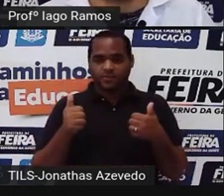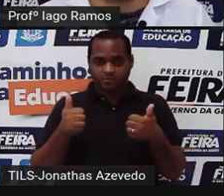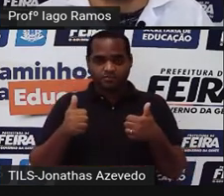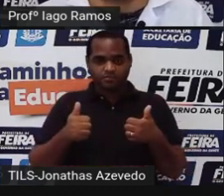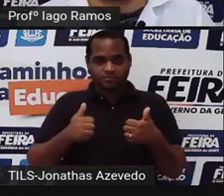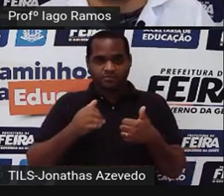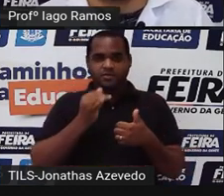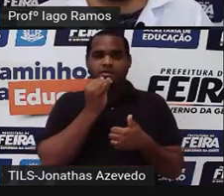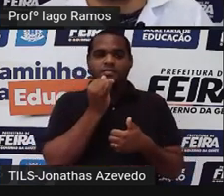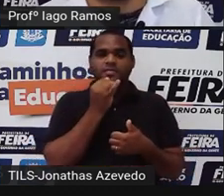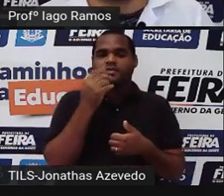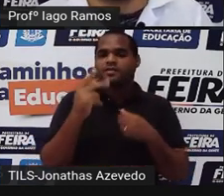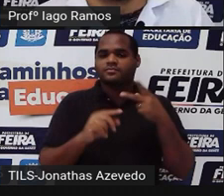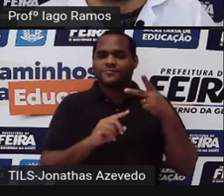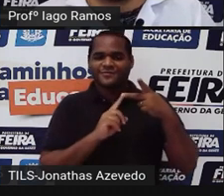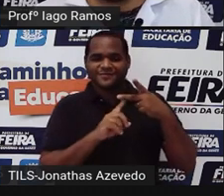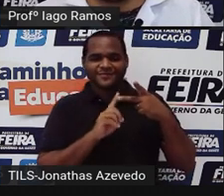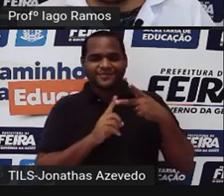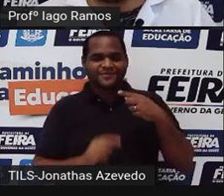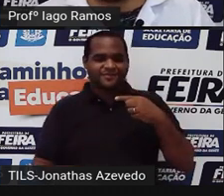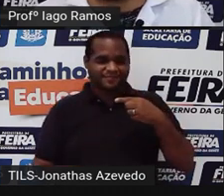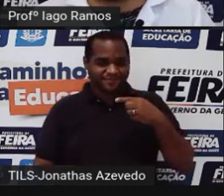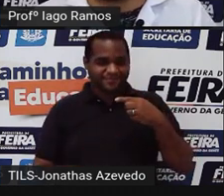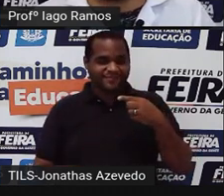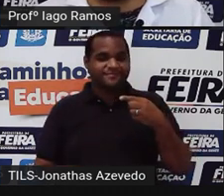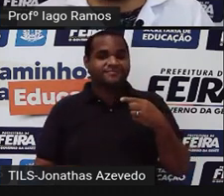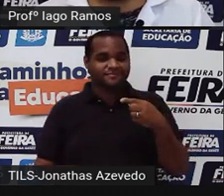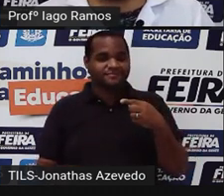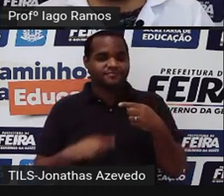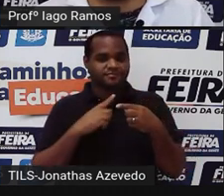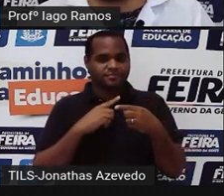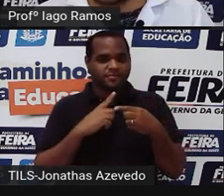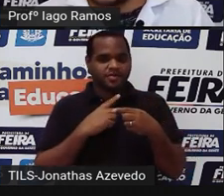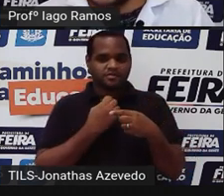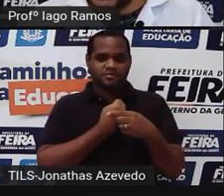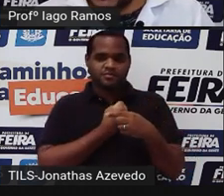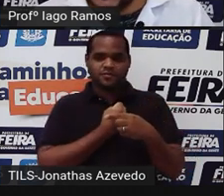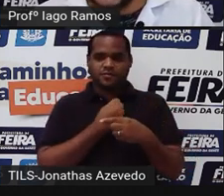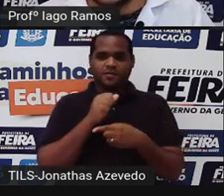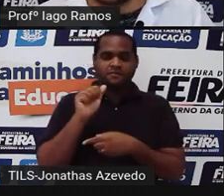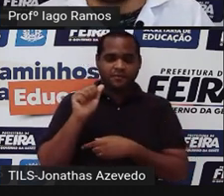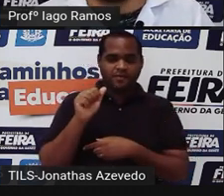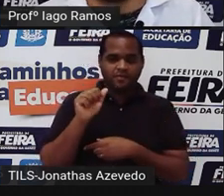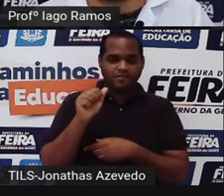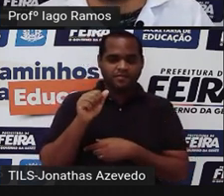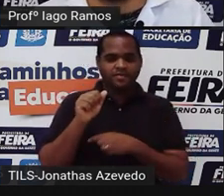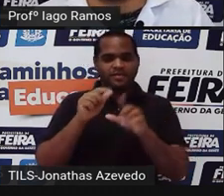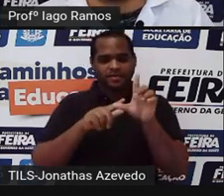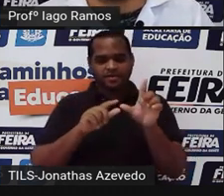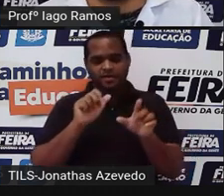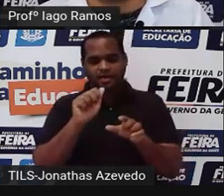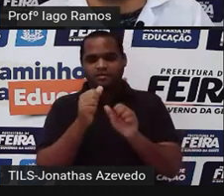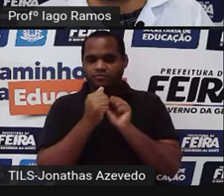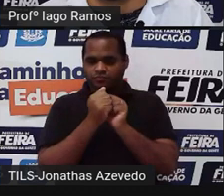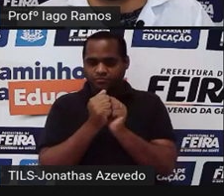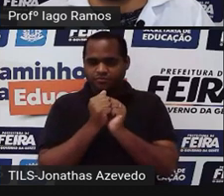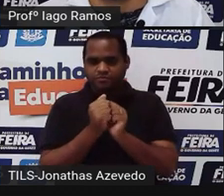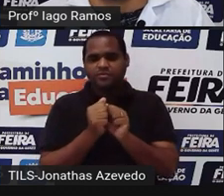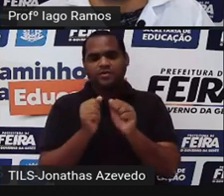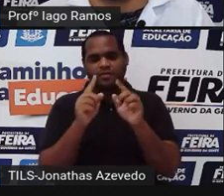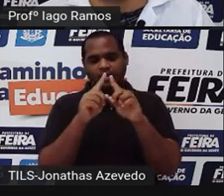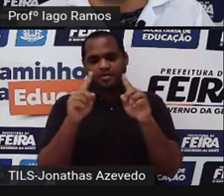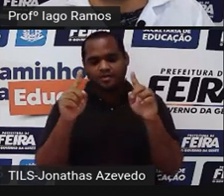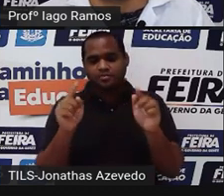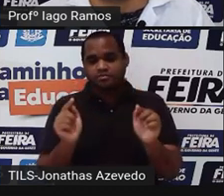por exemplo, nesse segundo caso aqui, ó, tem o coeficiente A, que é o que acompanha o termo quadrático, é